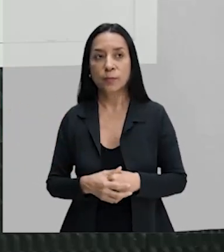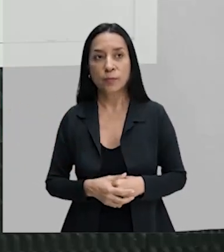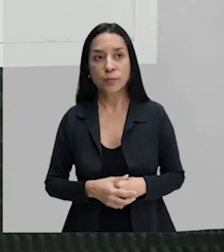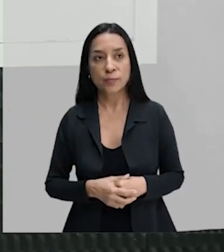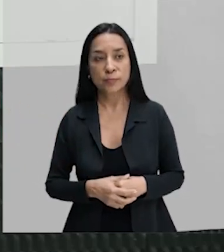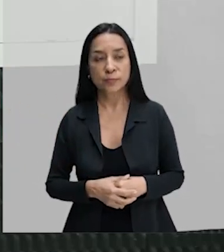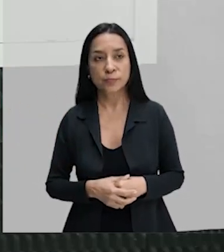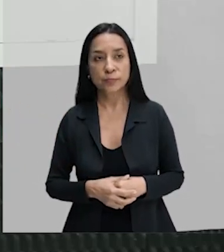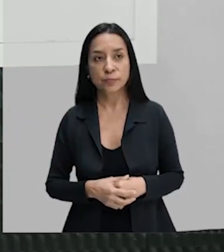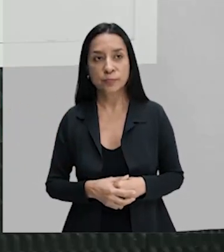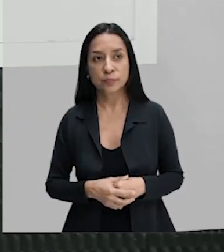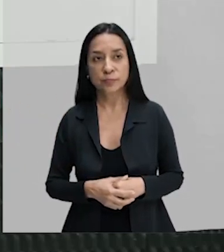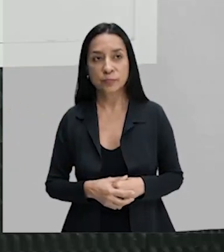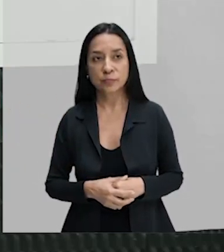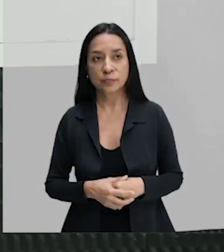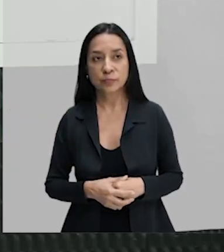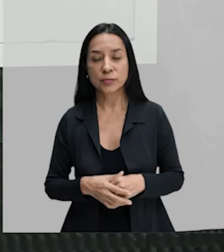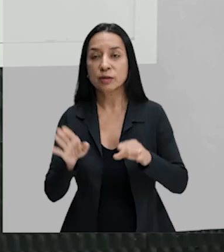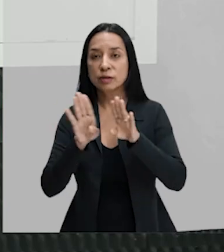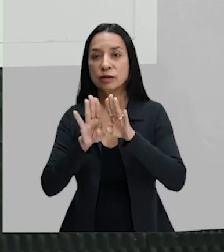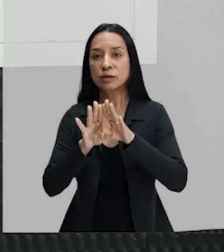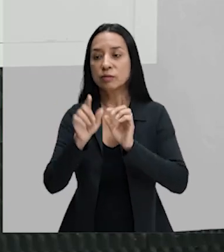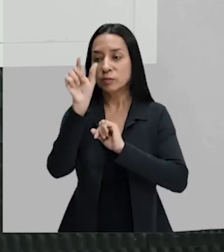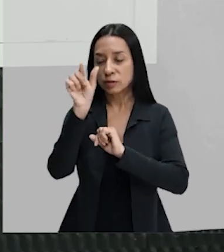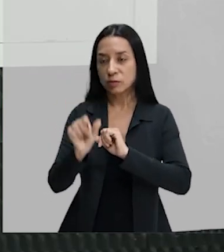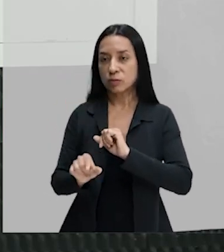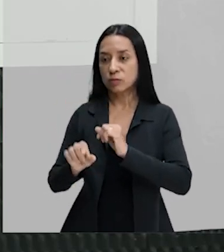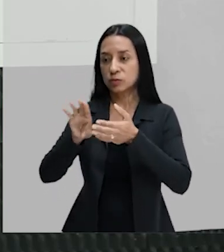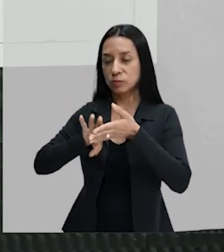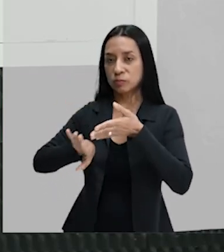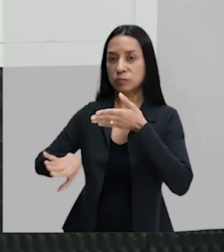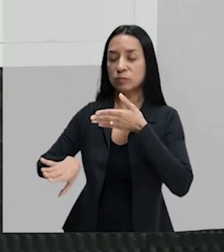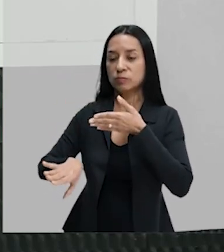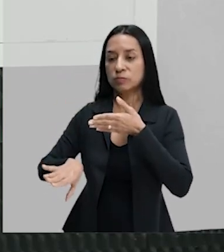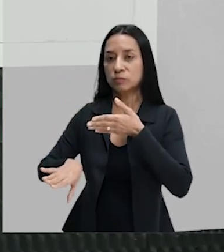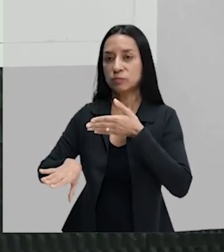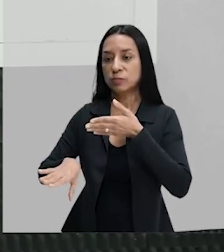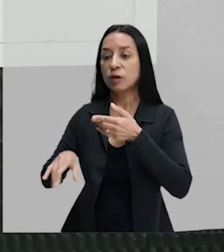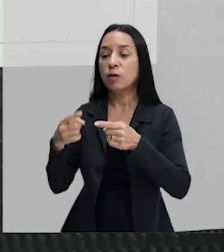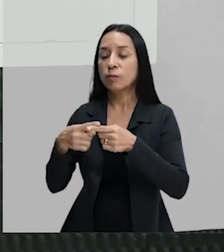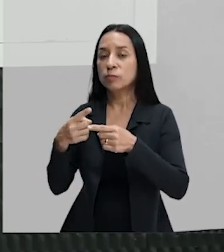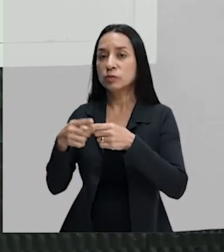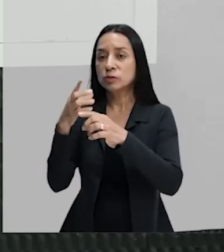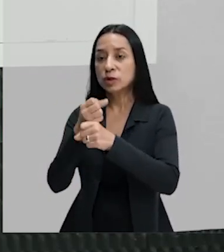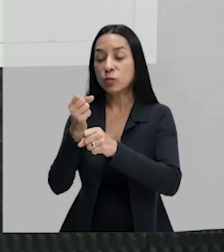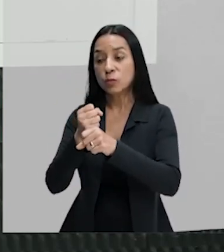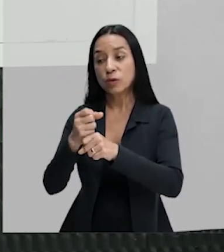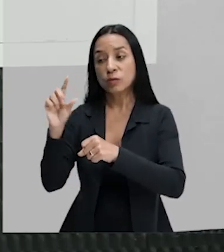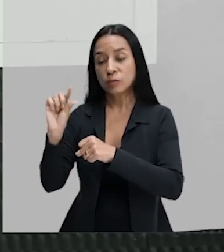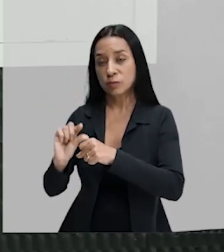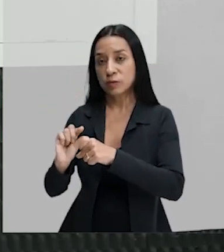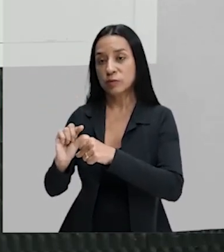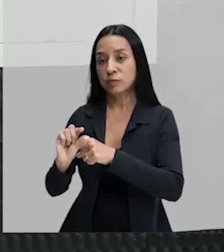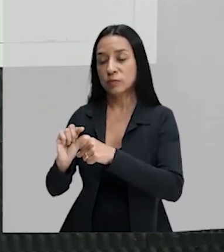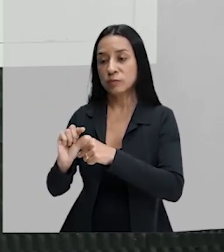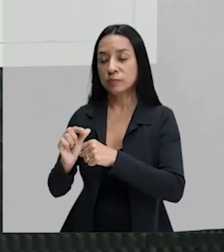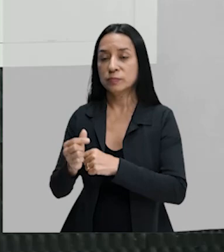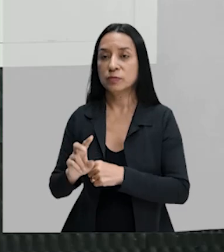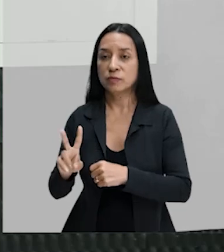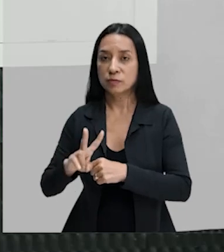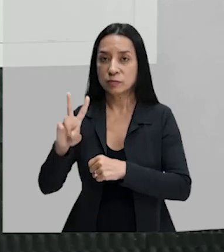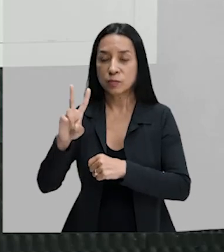tá? E elimino a coluna dele, já que eu estou calculando o seu menor complementar, tá? Então, vai ficar o quê?